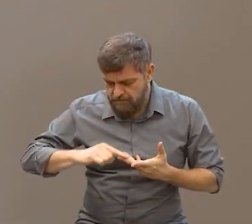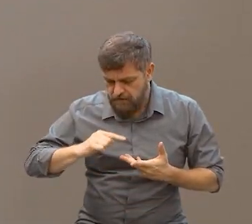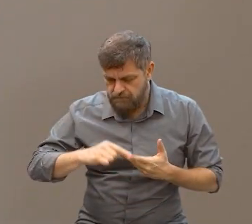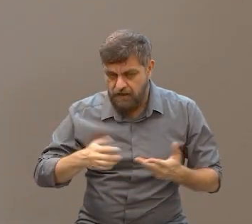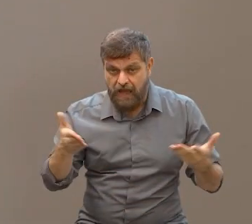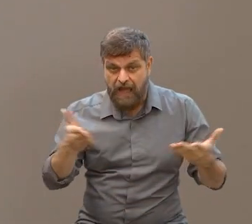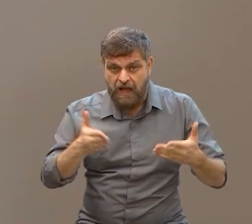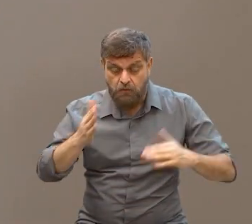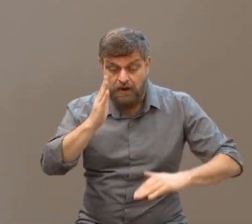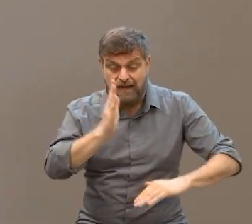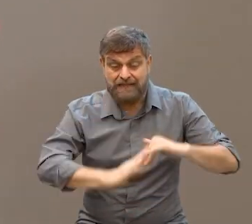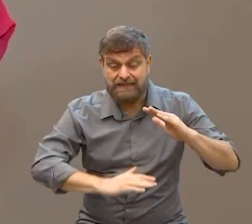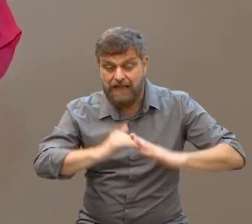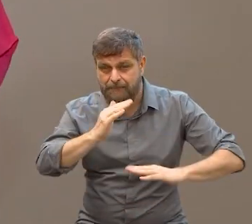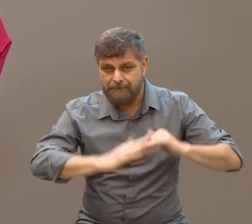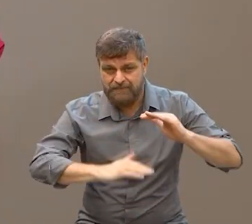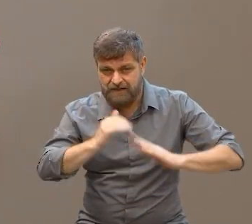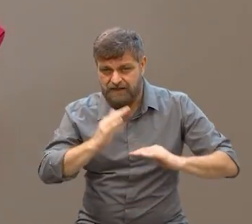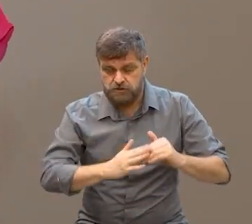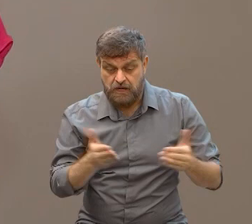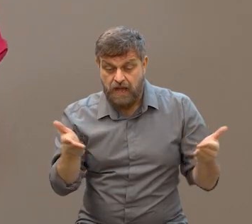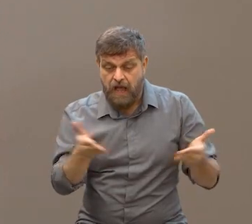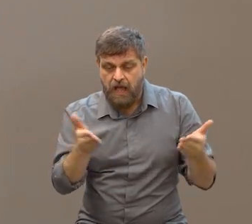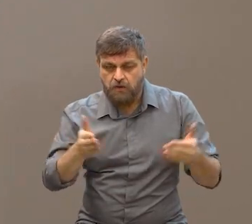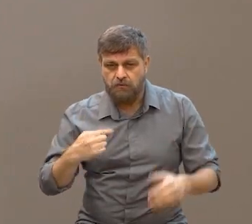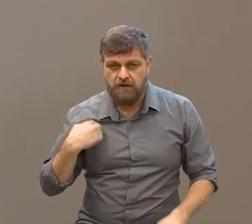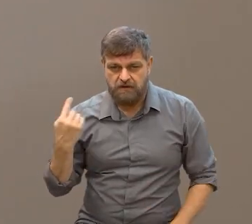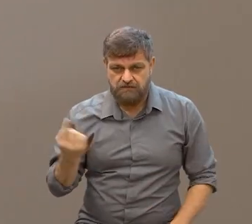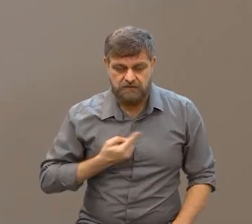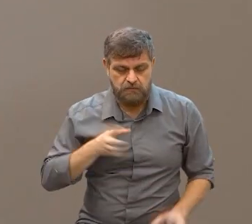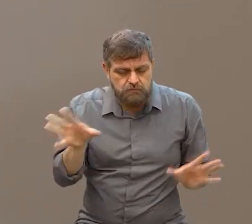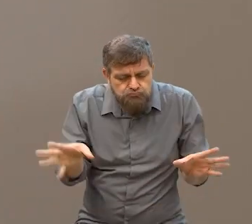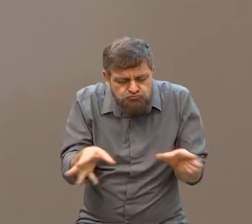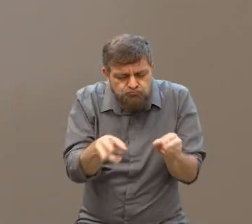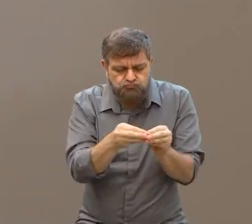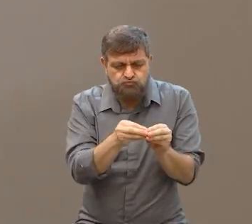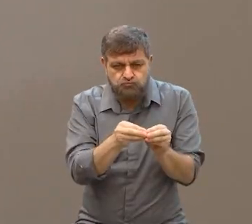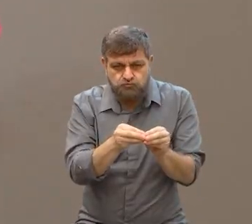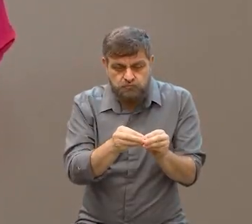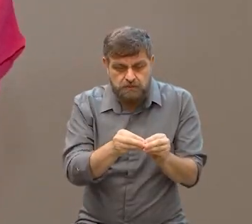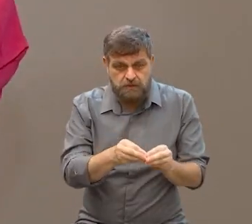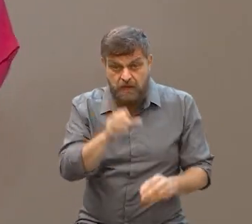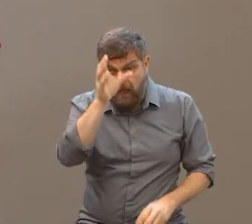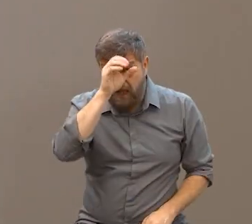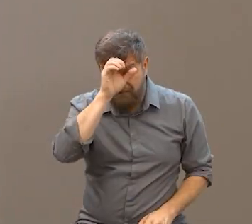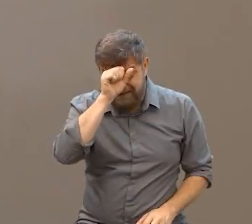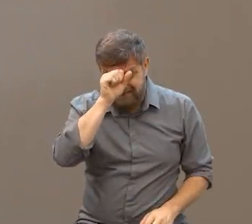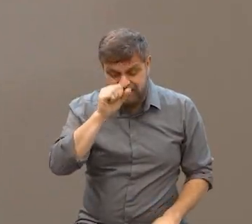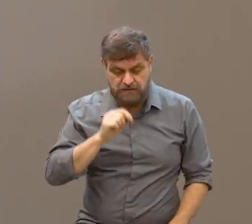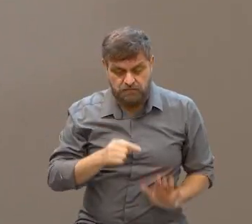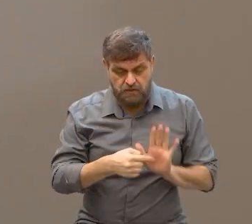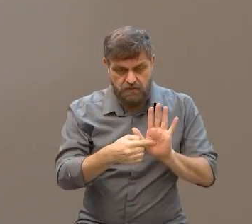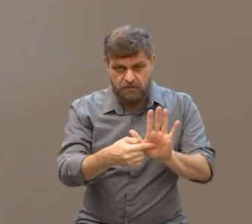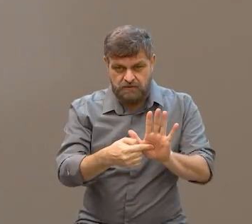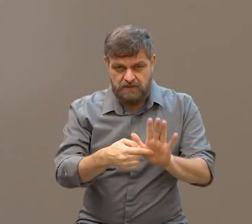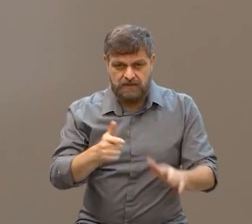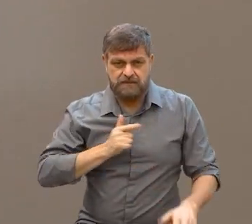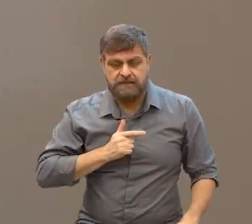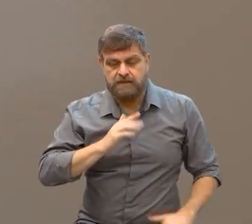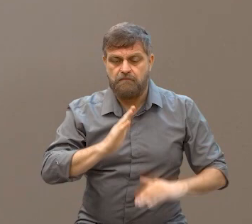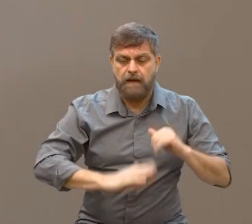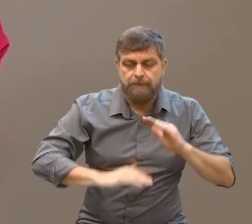vamos pôr na prática. Agora vamos fazer uma síntese do que nós aprendemos, vamos colocar isso num caso